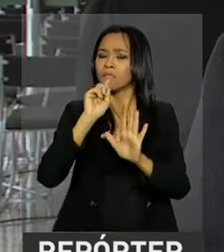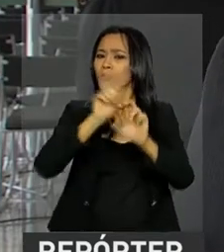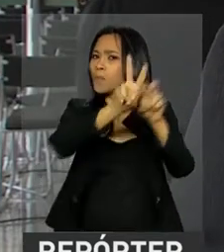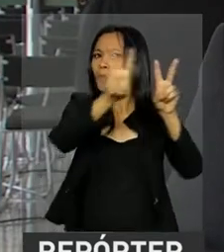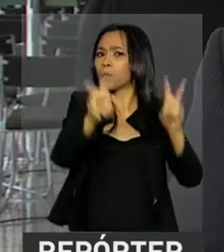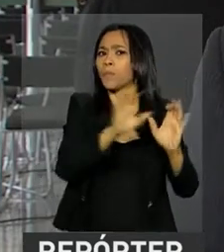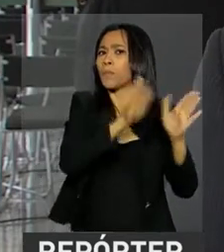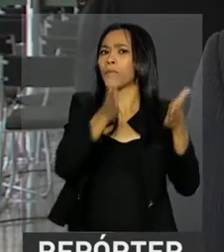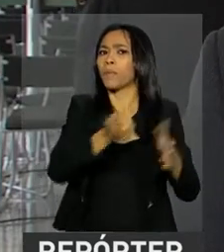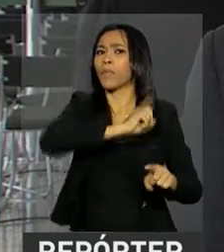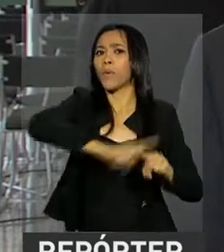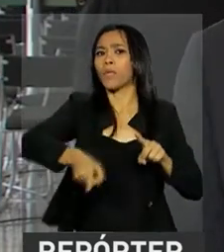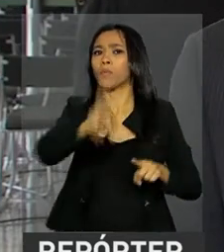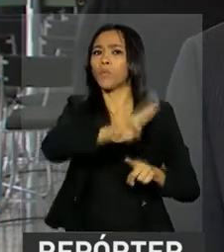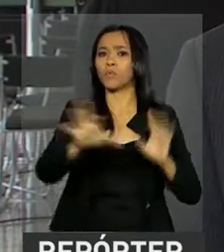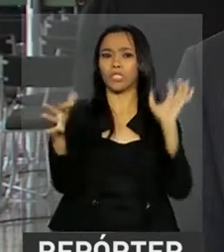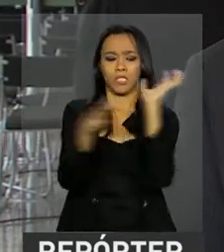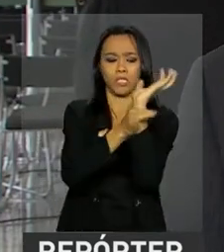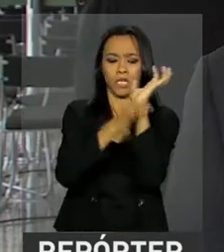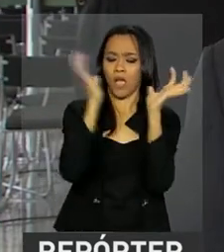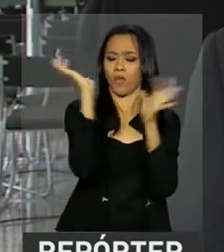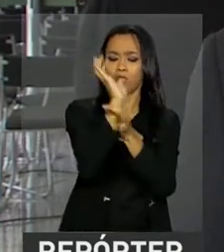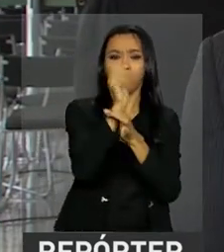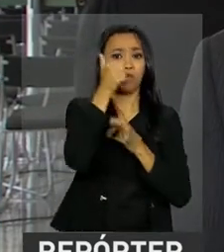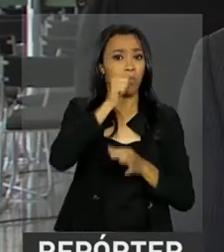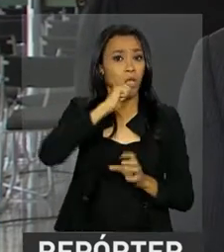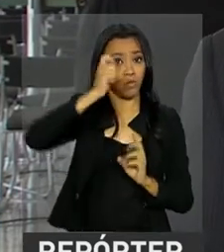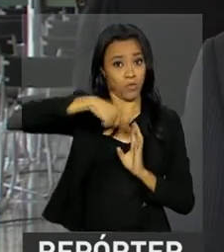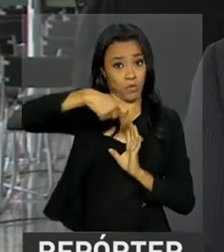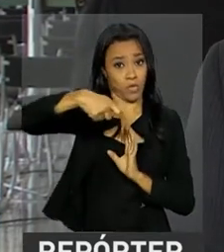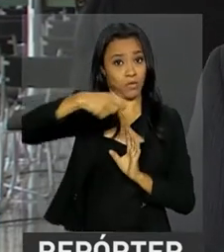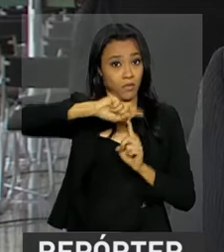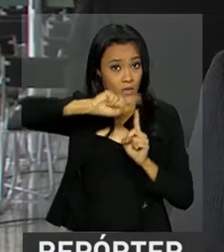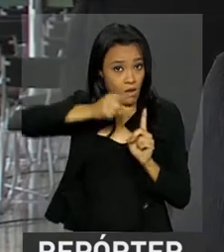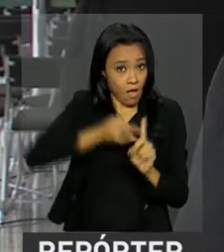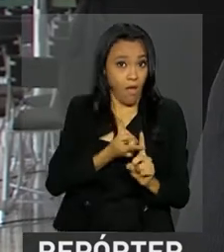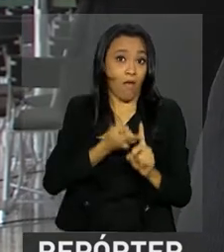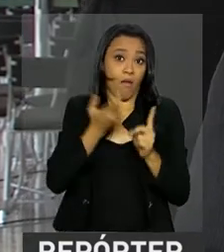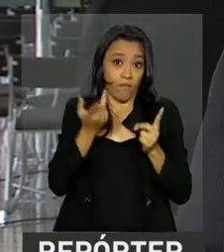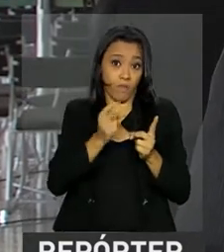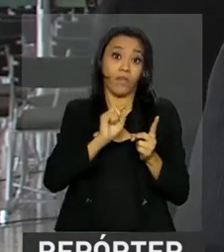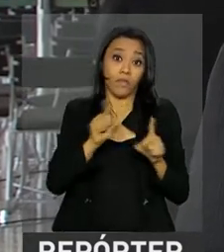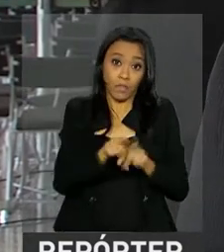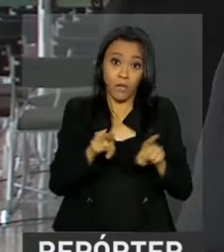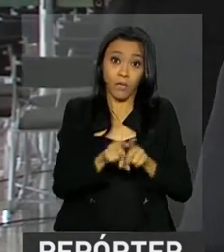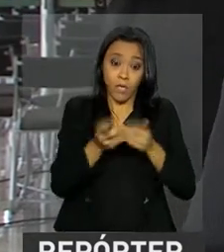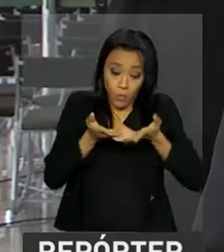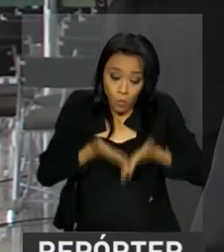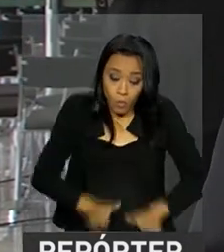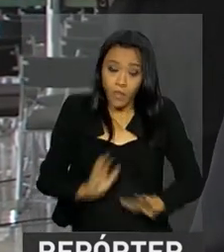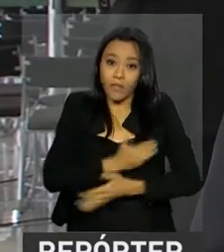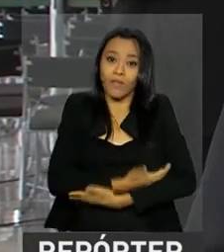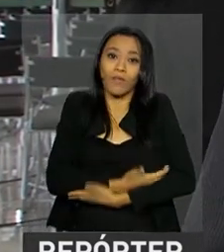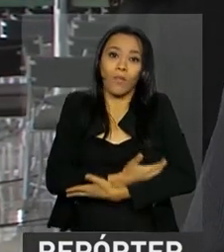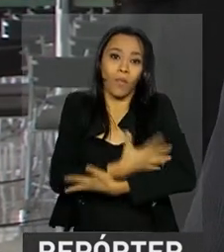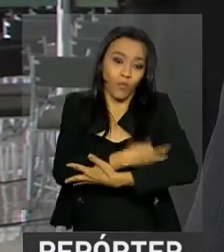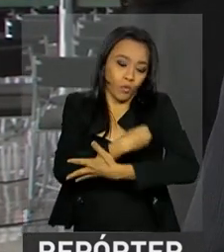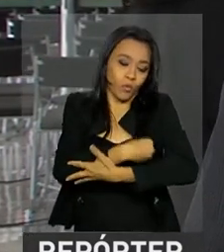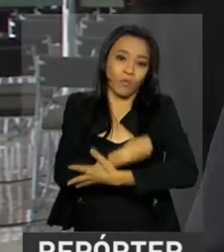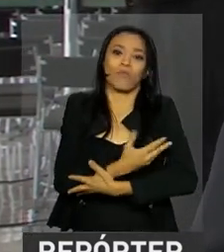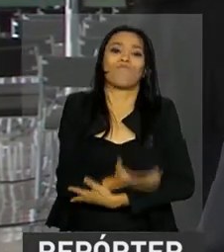por exemplo proíbe o uso de algemas em mulheres grávidas durante o parto e também no período